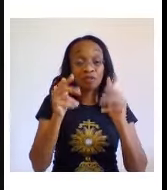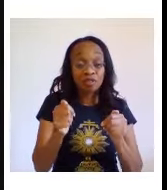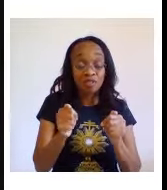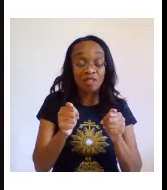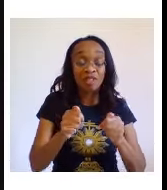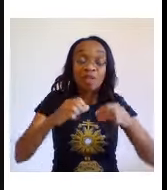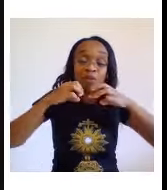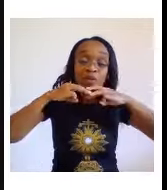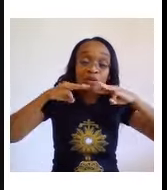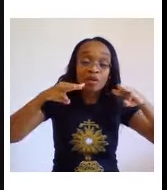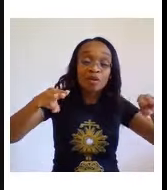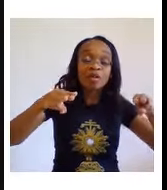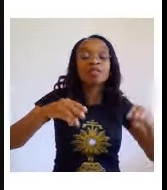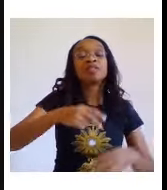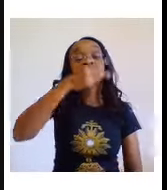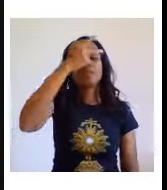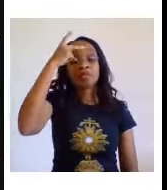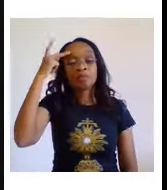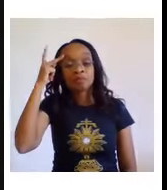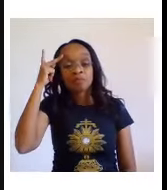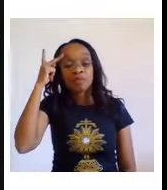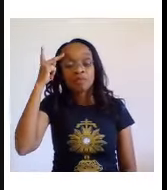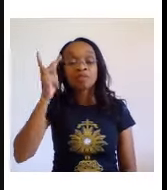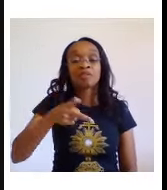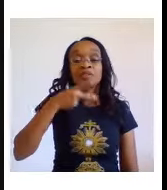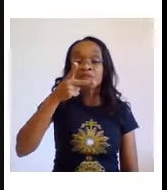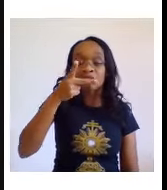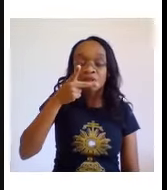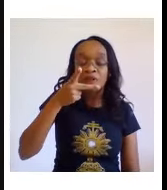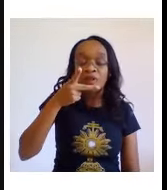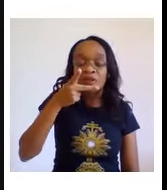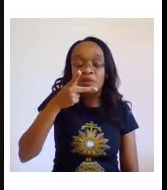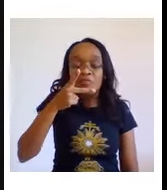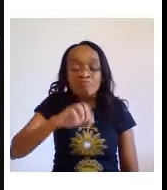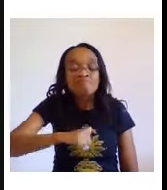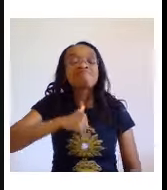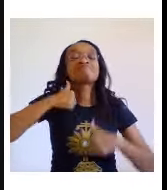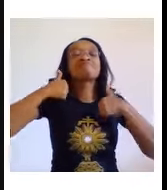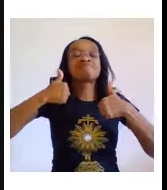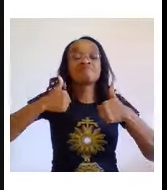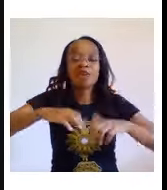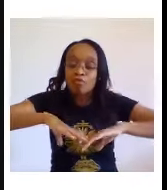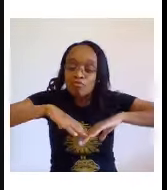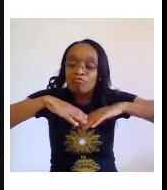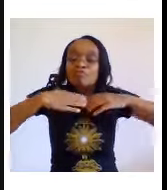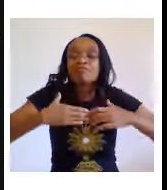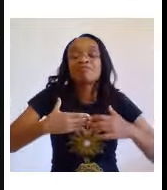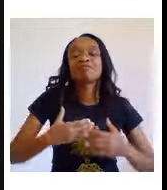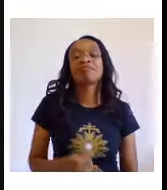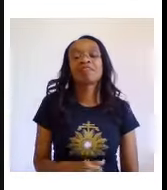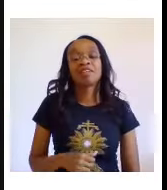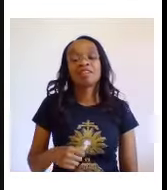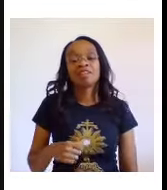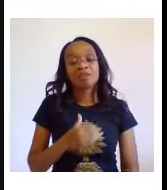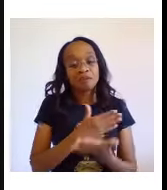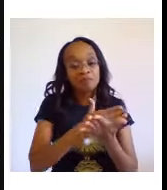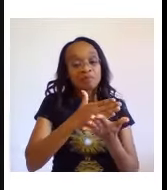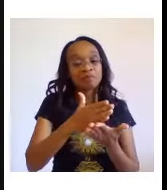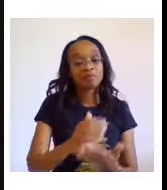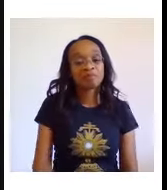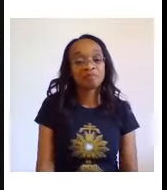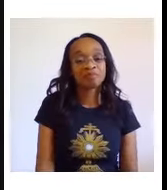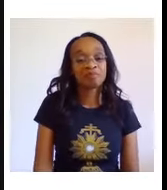de uma pessoa comentou que é muito motivador até também, né? Então vamos começar.